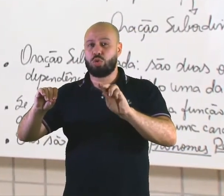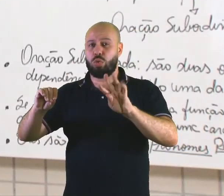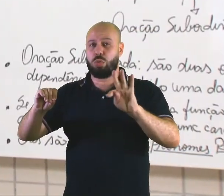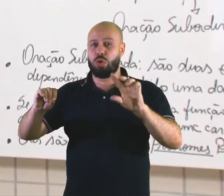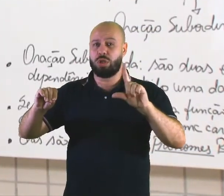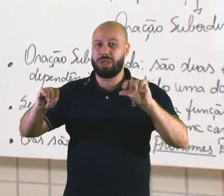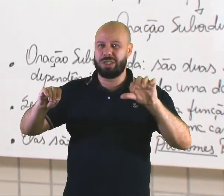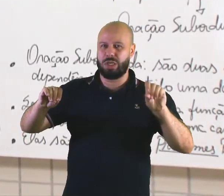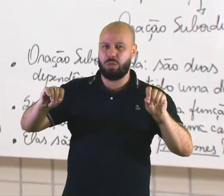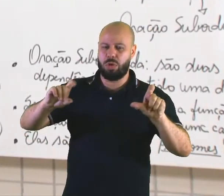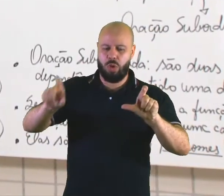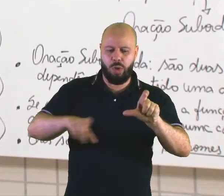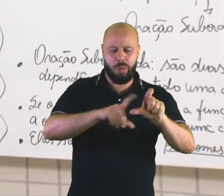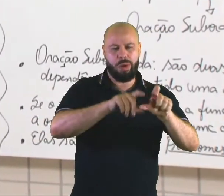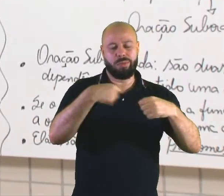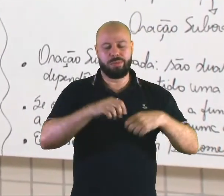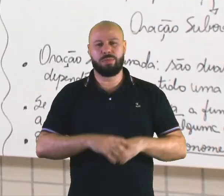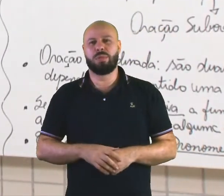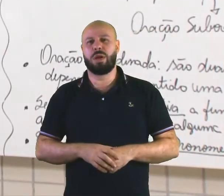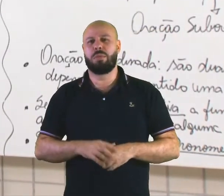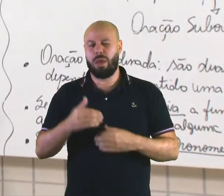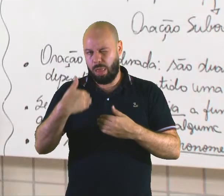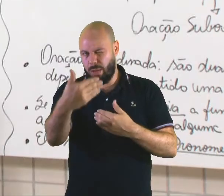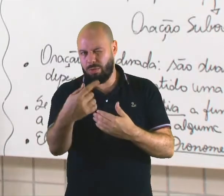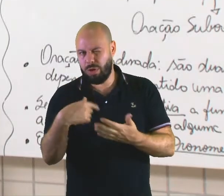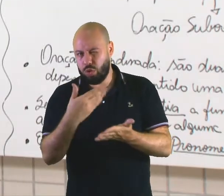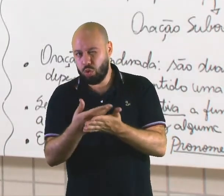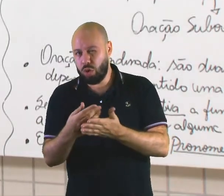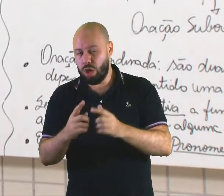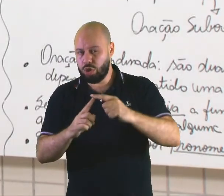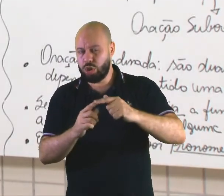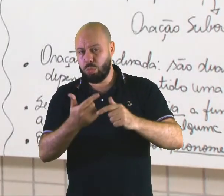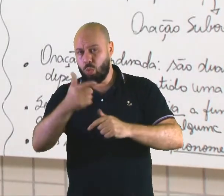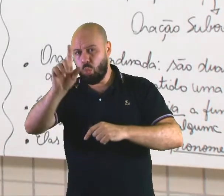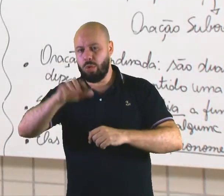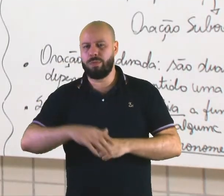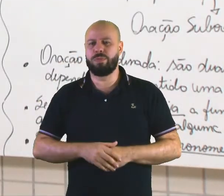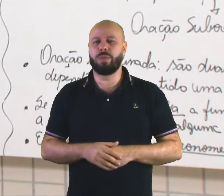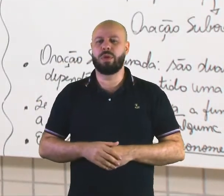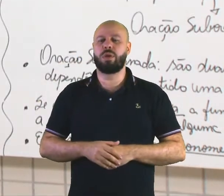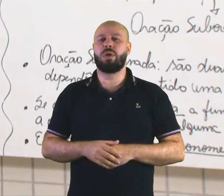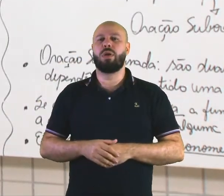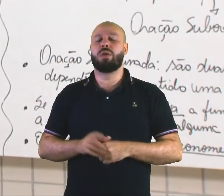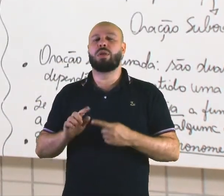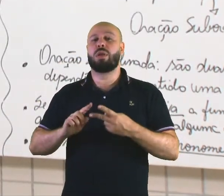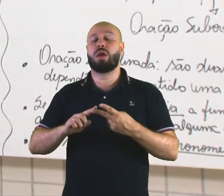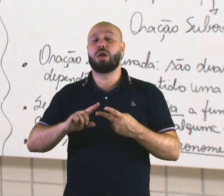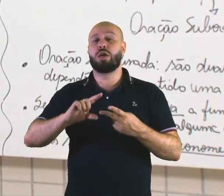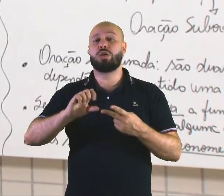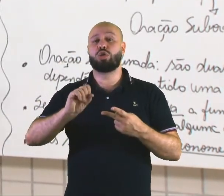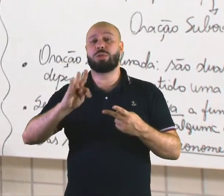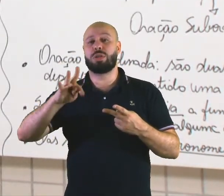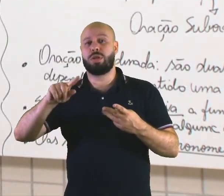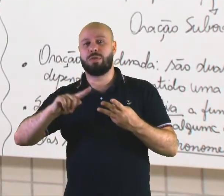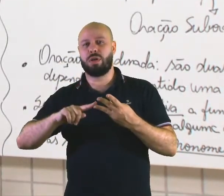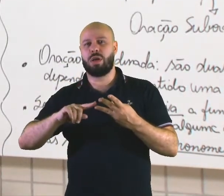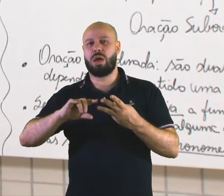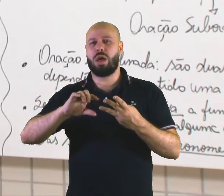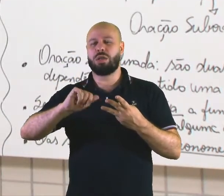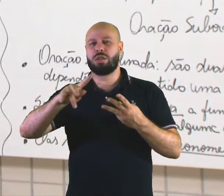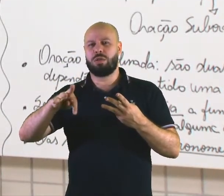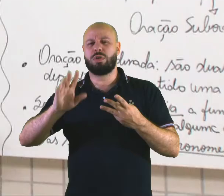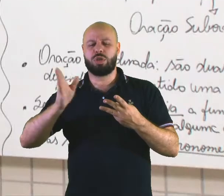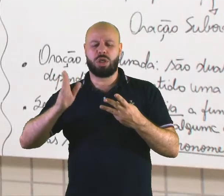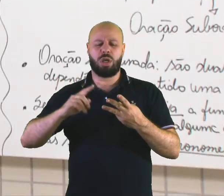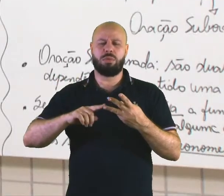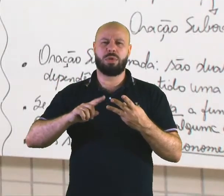subordinação, mais na frente, vocês vão estudar outros tipos de oração subordinada Tem as substantivas, as adjetivas nós